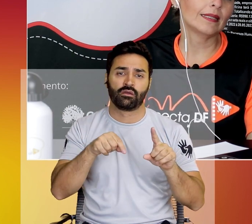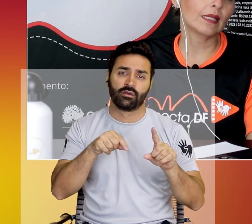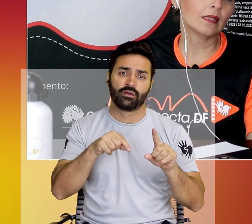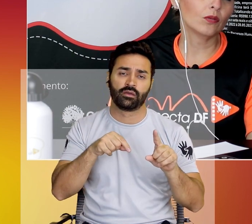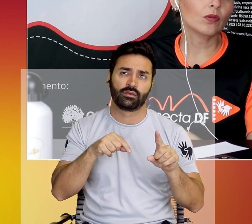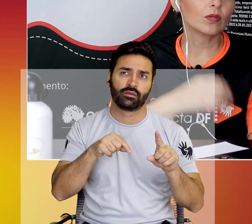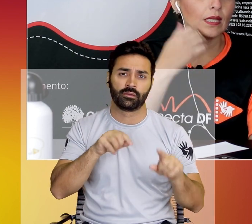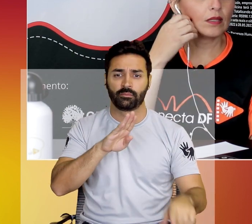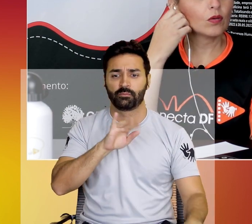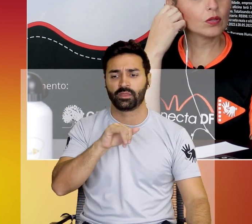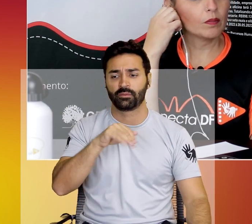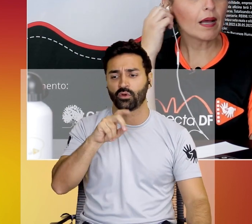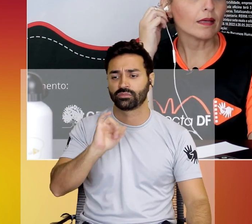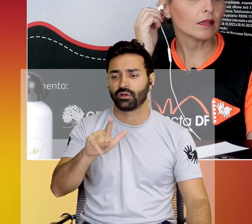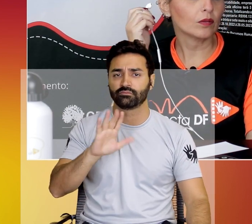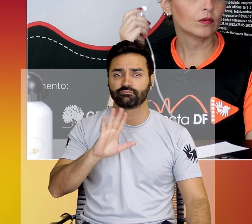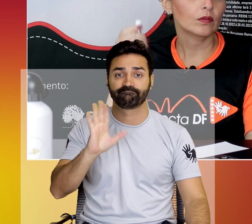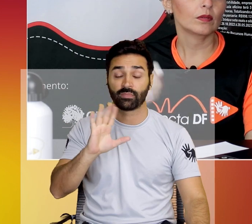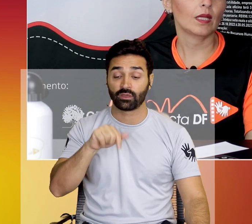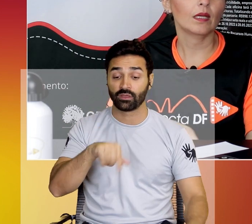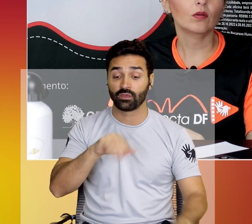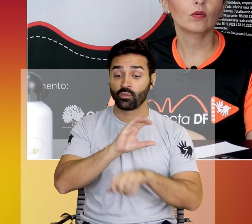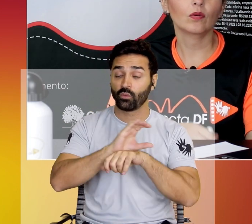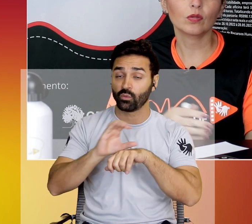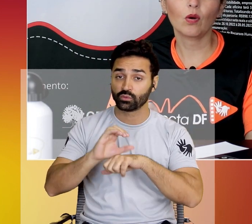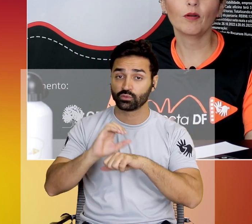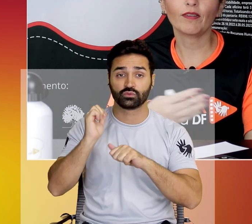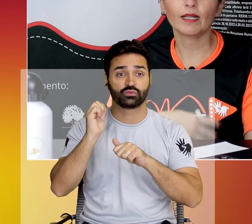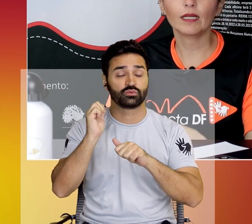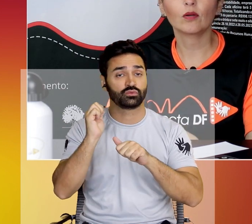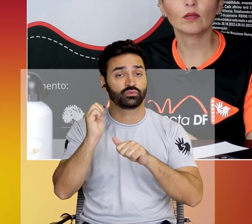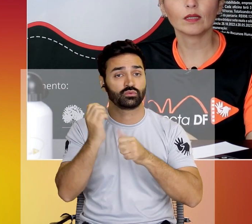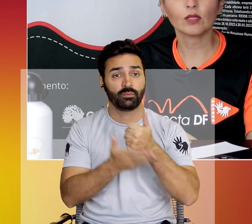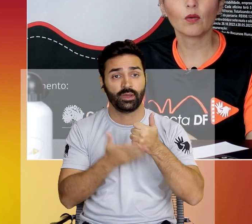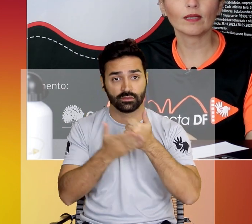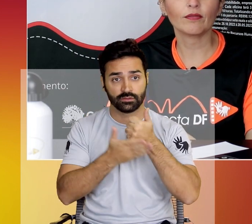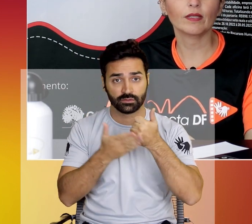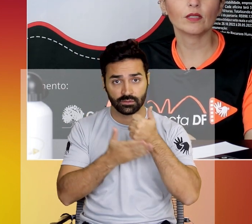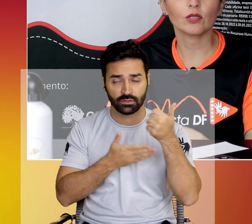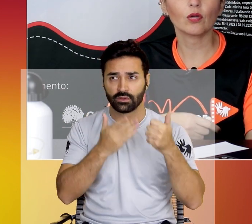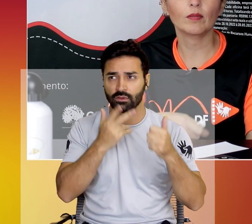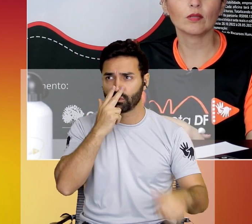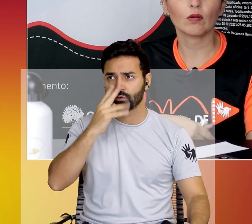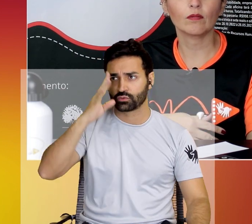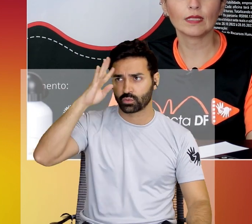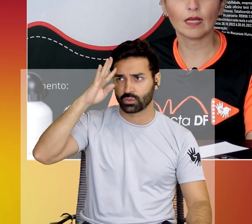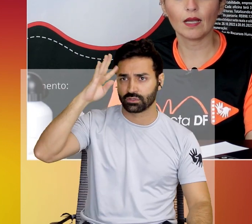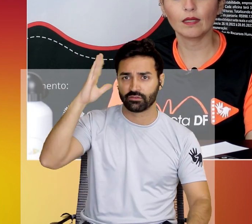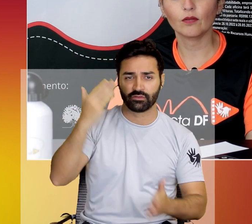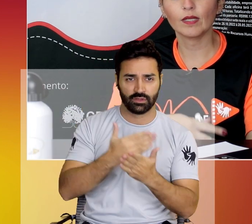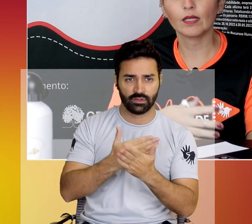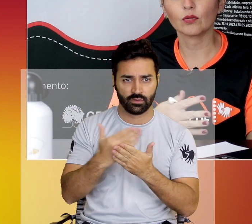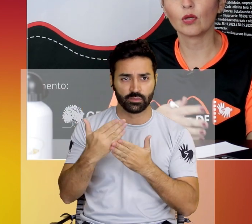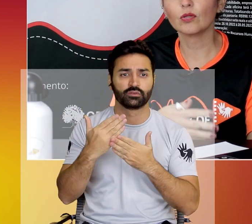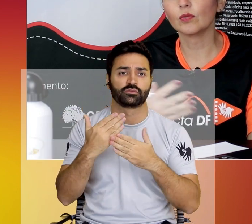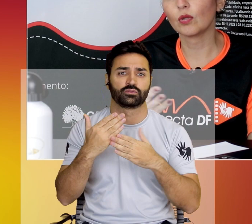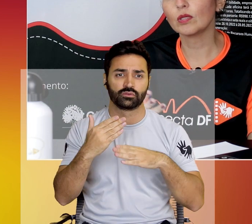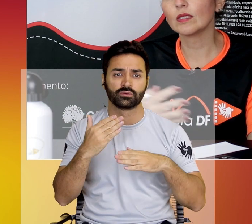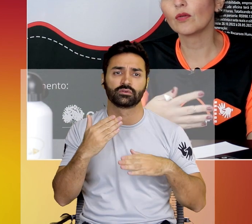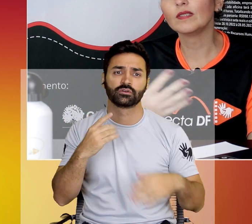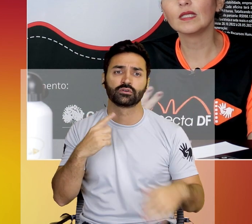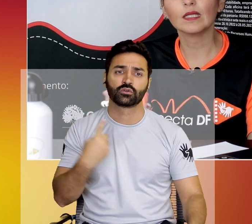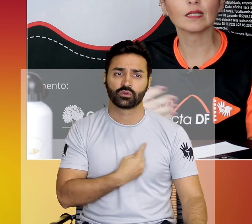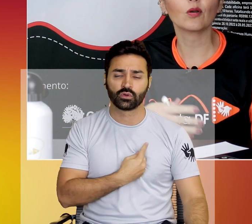Olha, a intenção do curso é ser um curso básico, né? O curso, como eu falei, acho que quarta-feira a gente começou a conversar e eu falei,